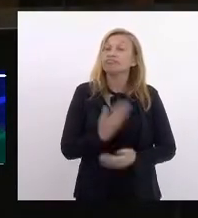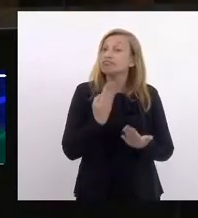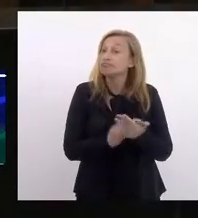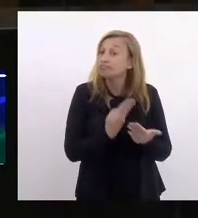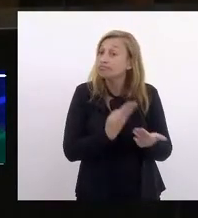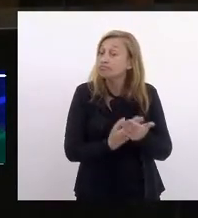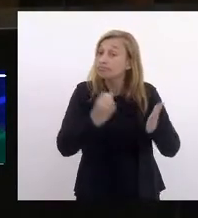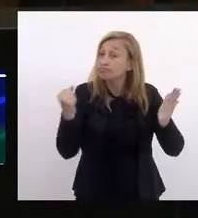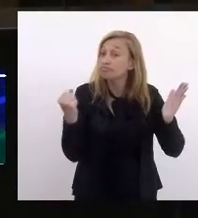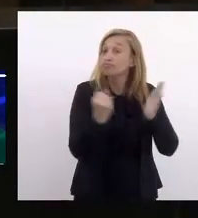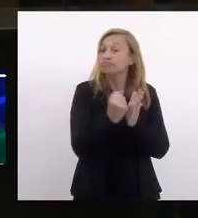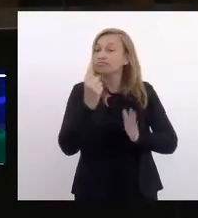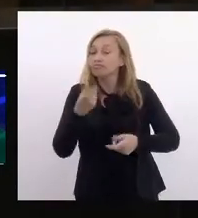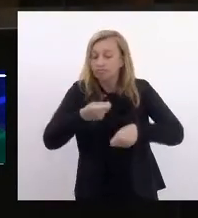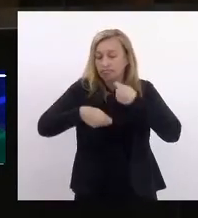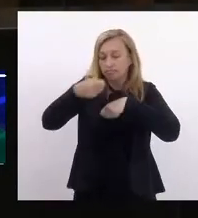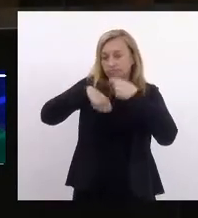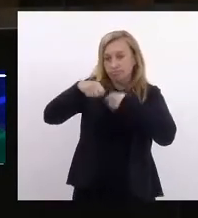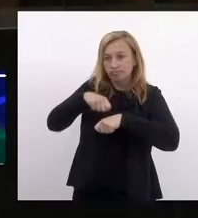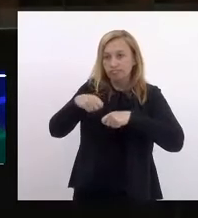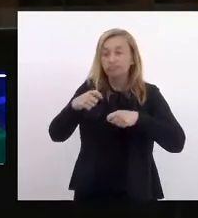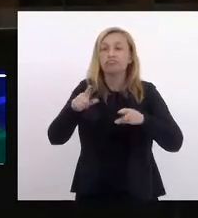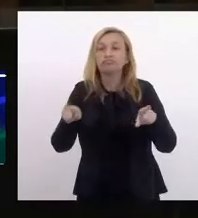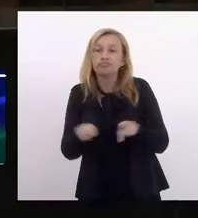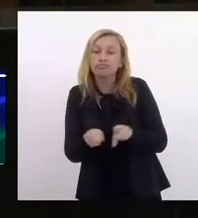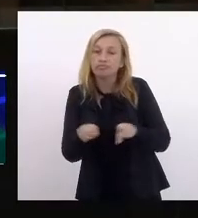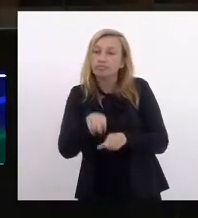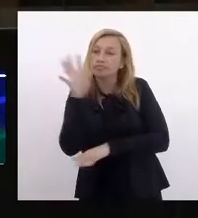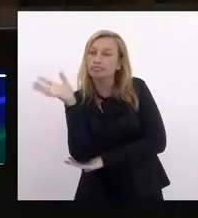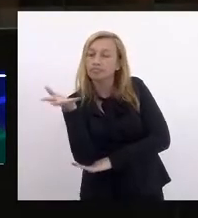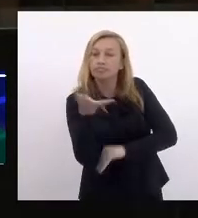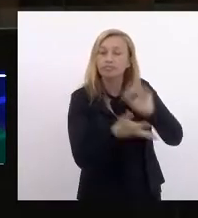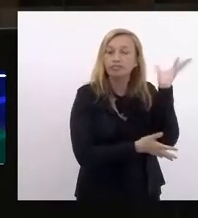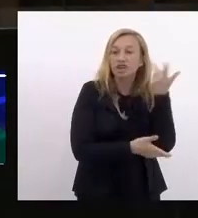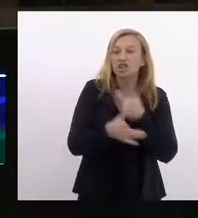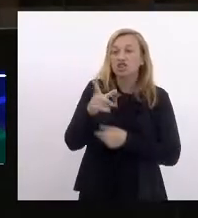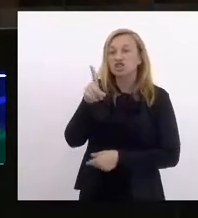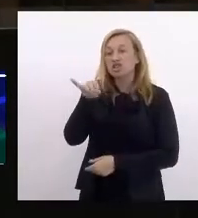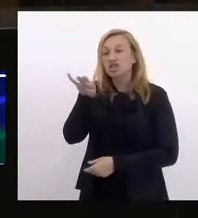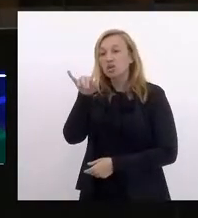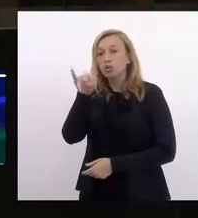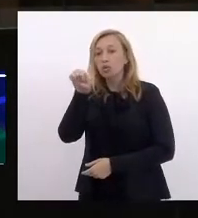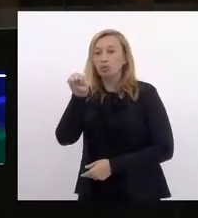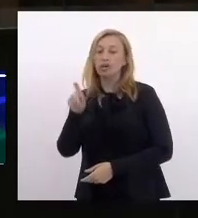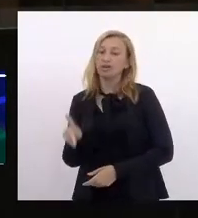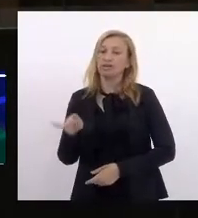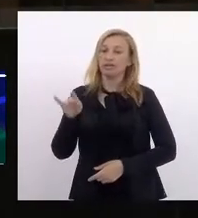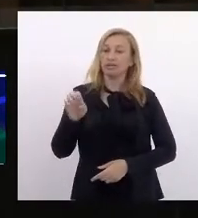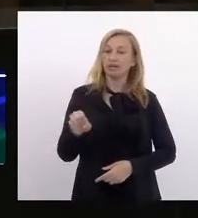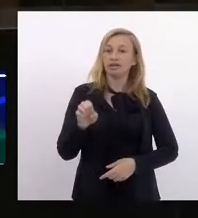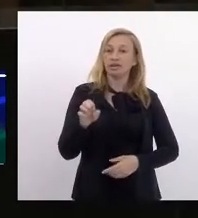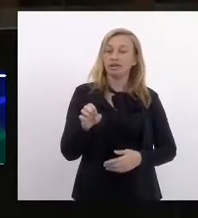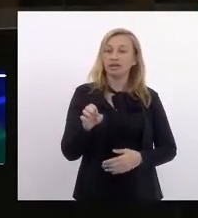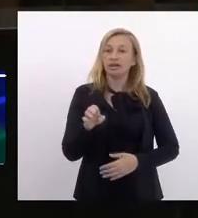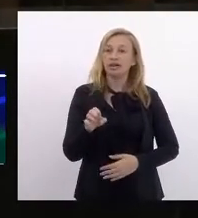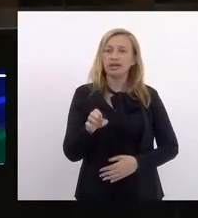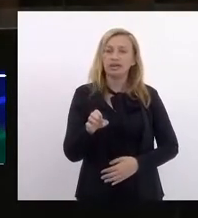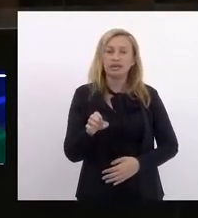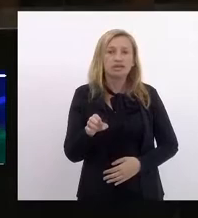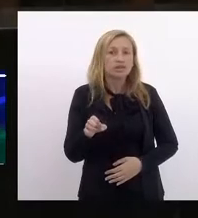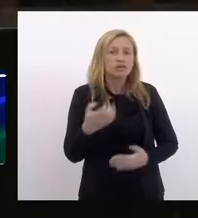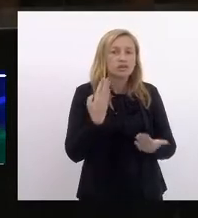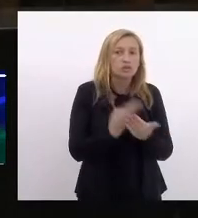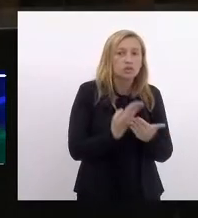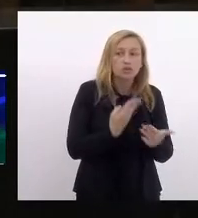de impacto econômico e ambiental, no caso da ThyssenKrupp, com estudos que revele se